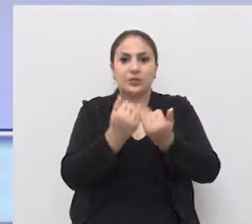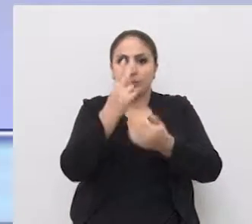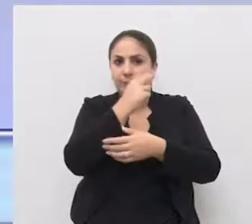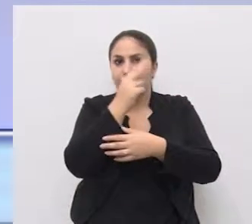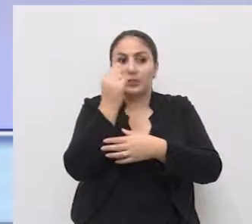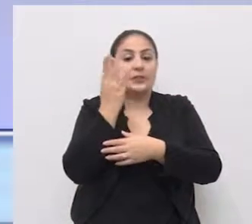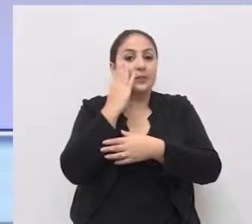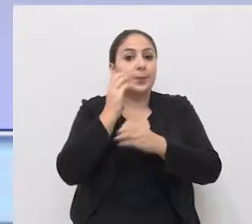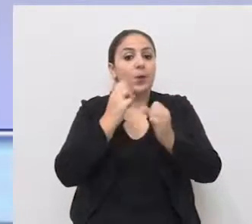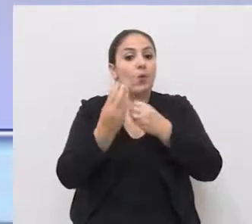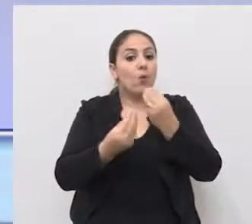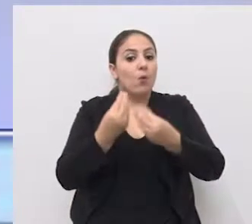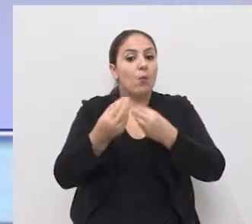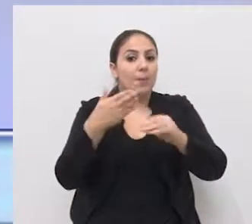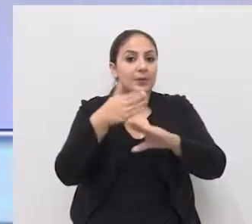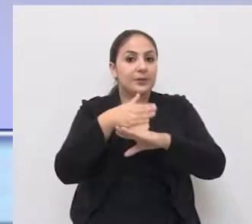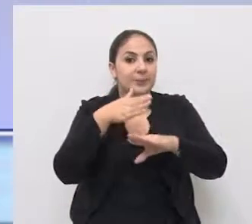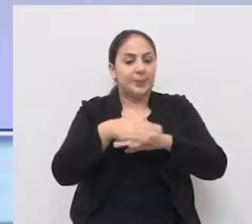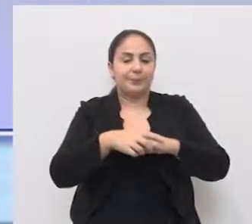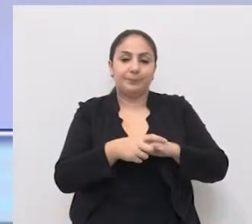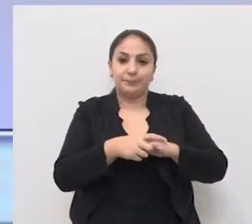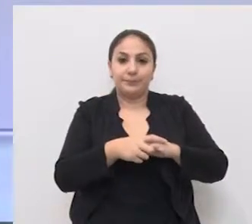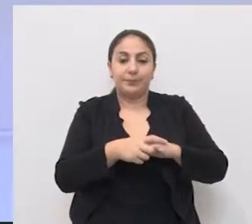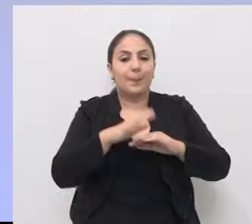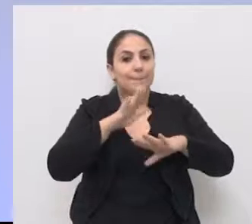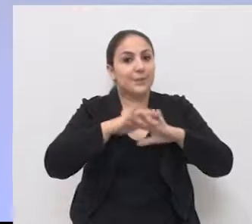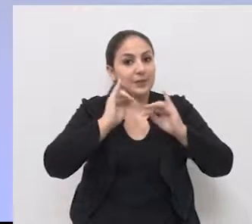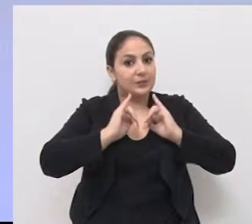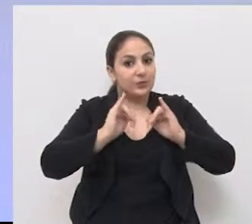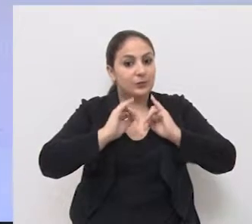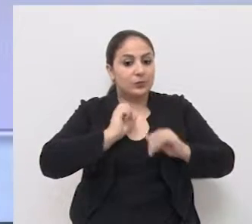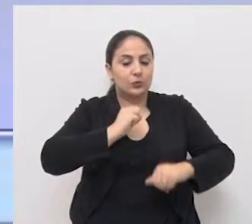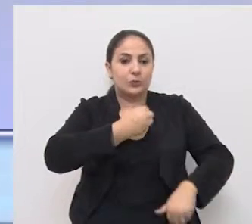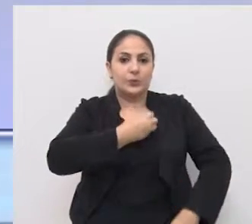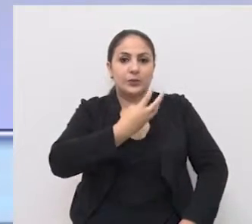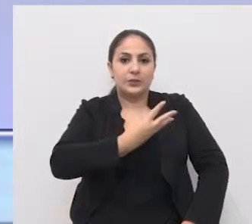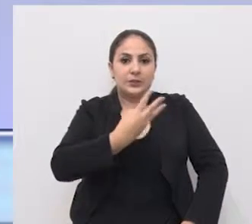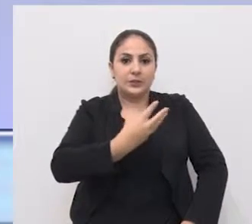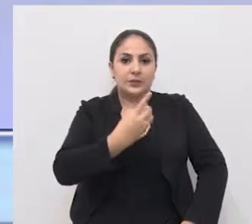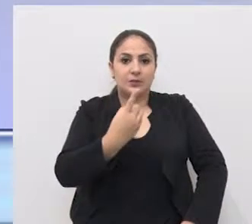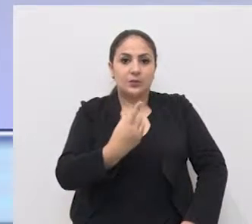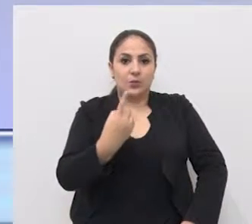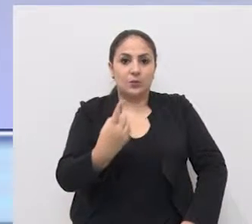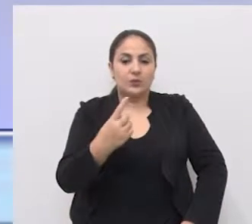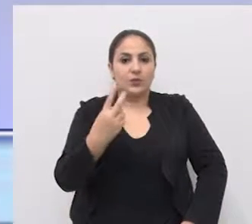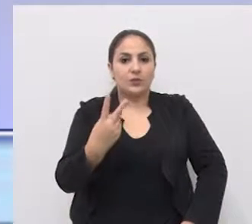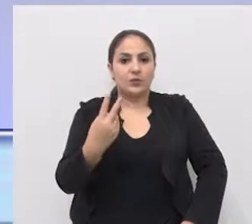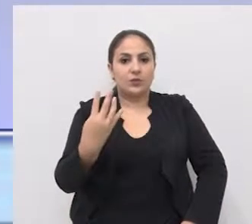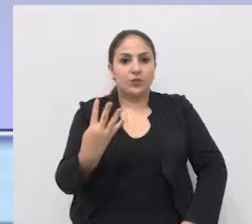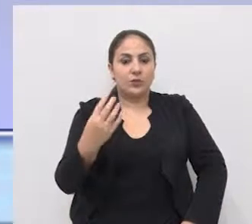da Prefeitura e saiba quem pode participar. Outras informações pelo número